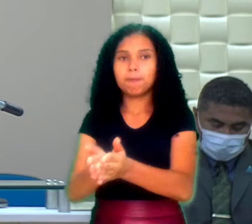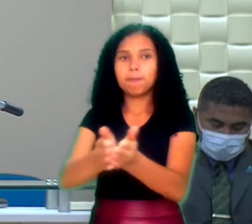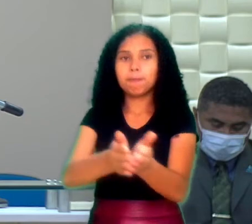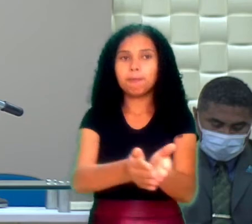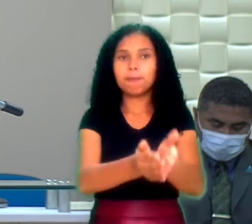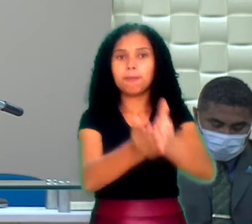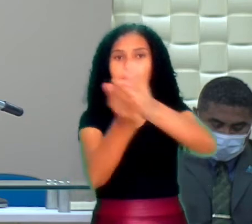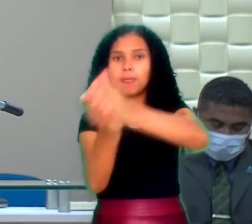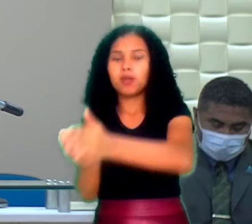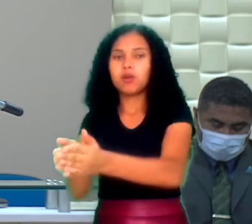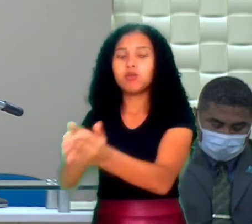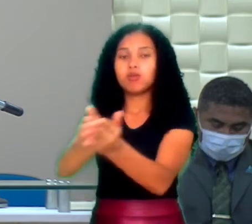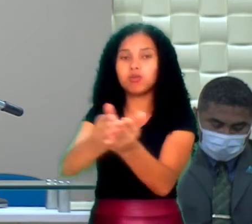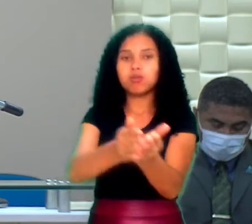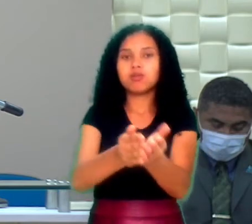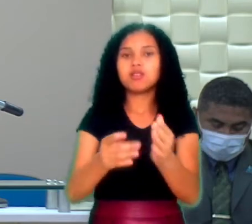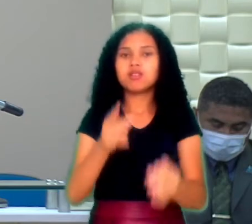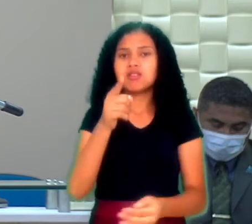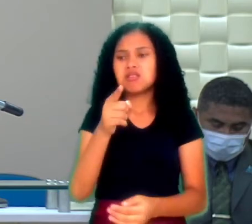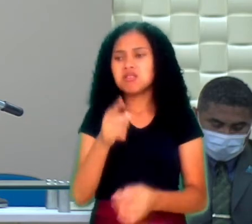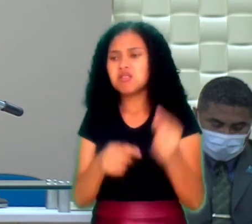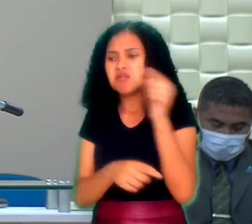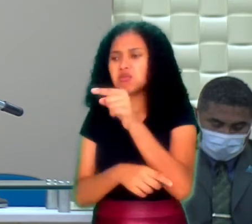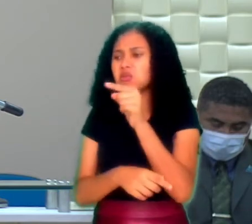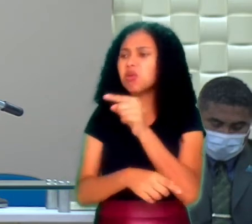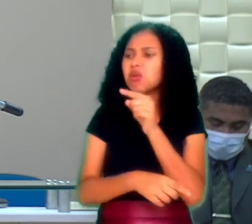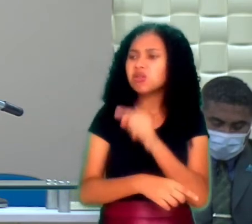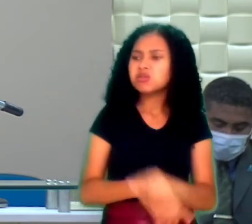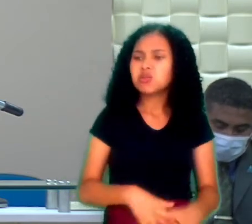homens, já sem saber o que fazer,